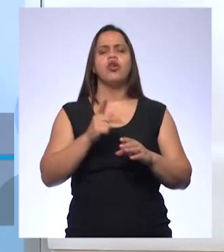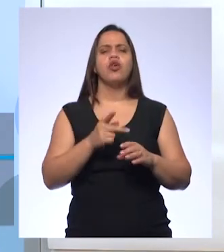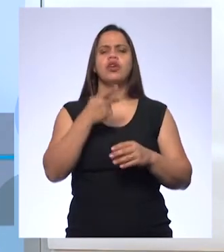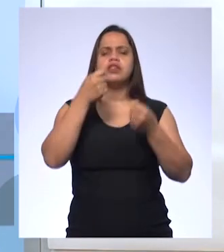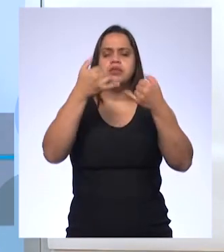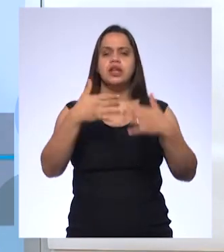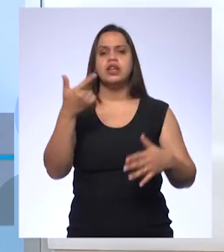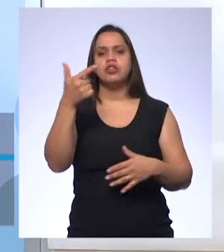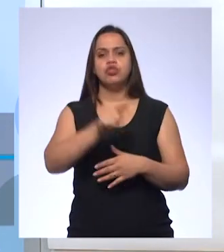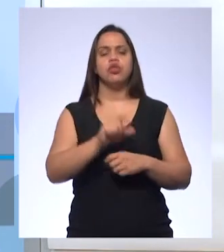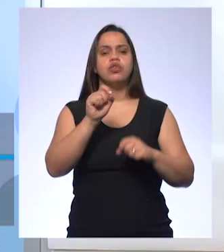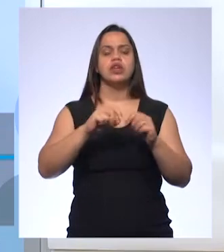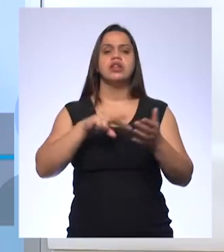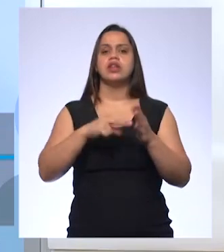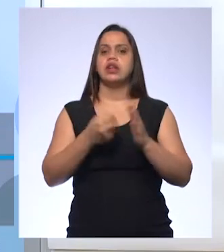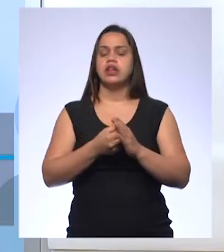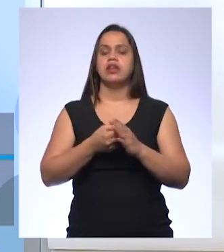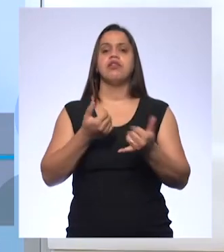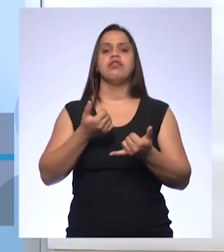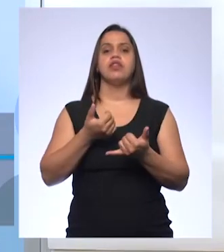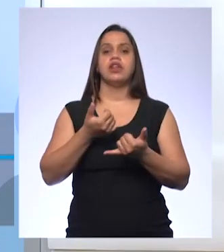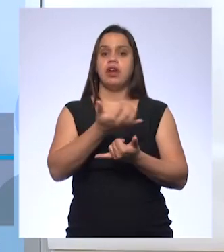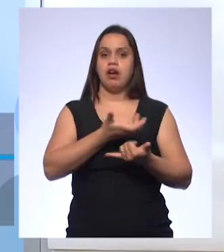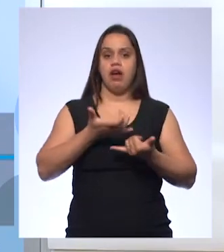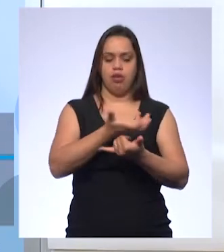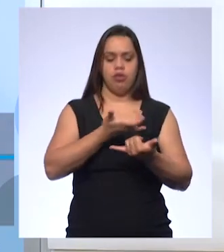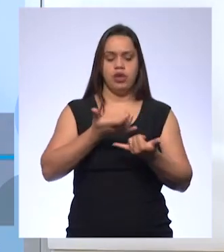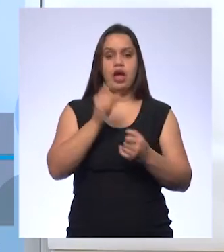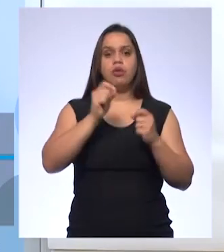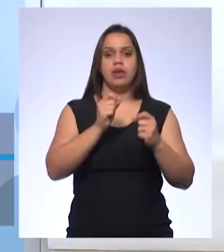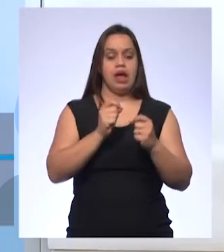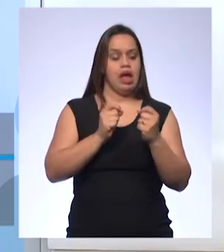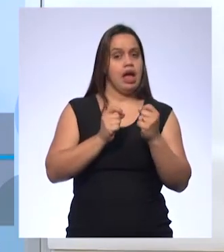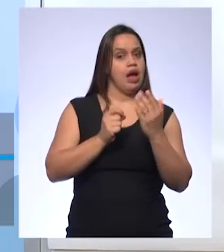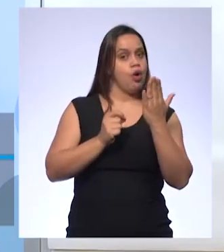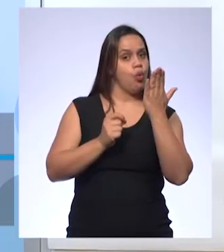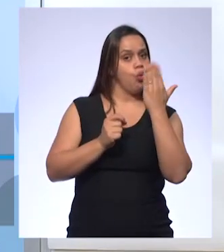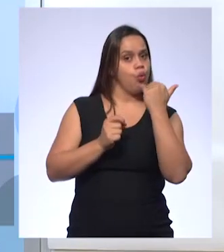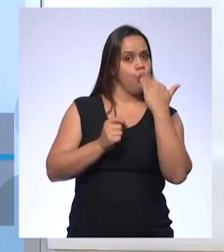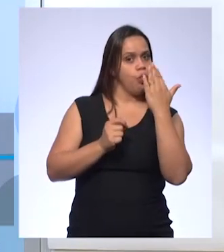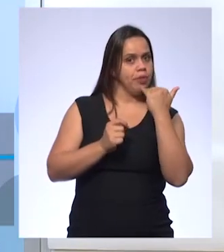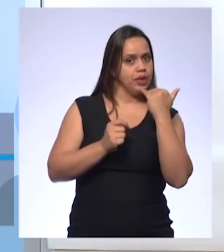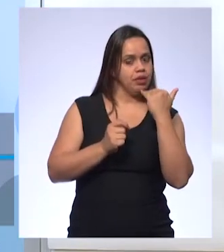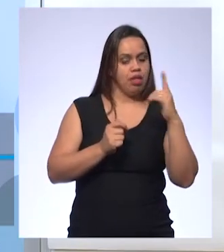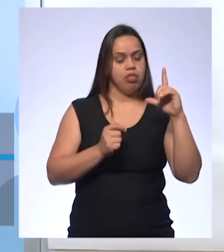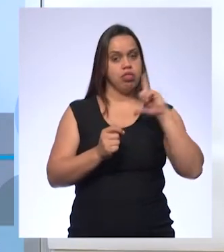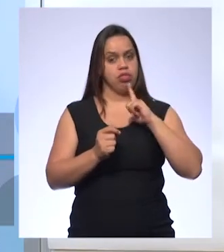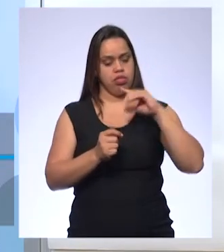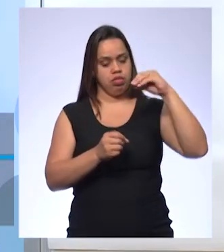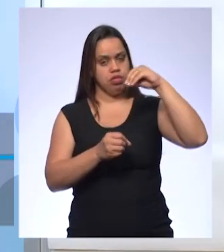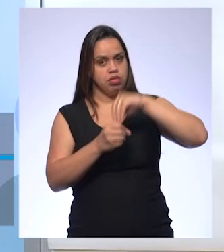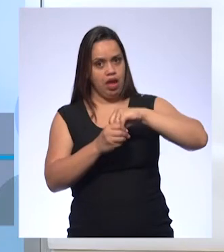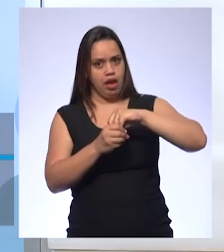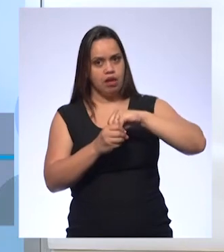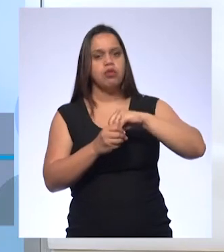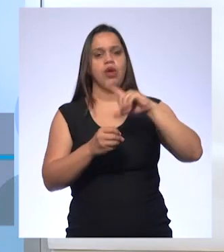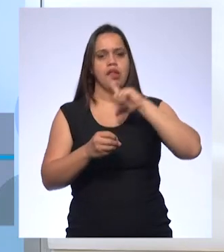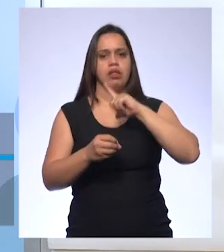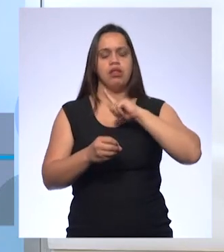a energia contida no alimento. Isso é caloria. Tudo bem? Falando assim de uma forma bem resumida. Tá